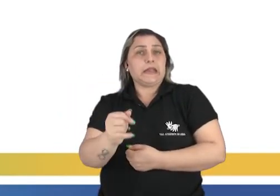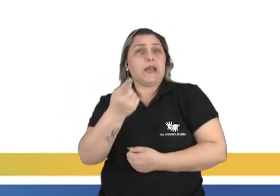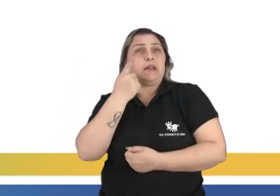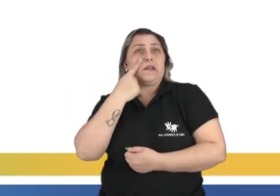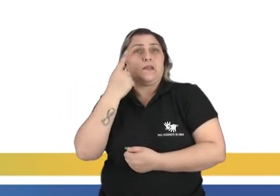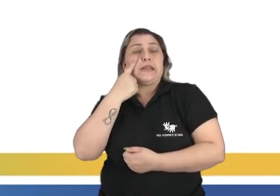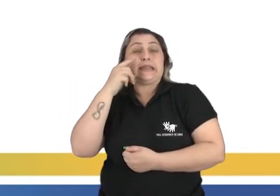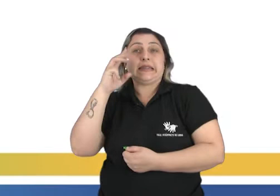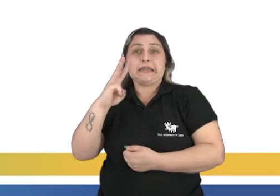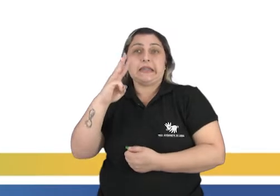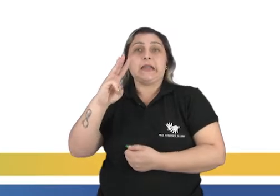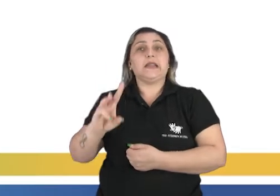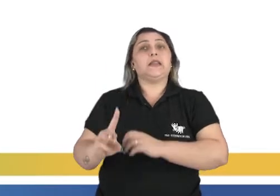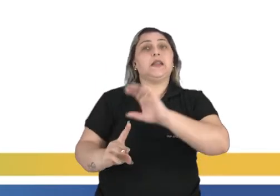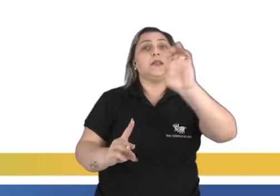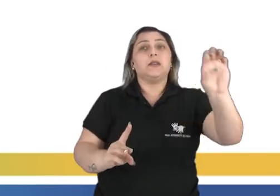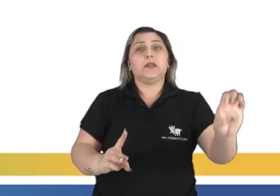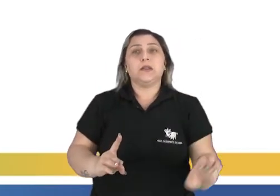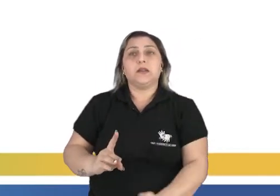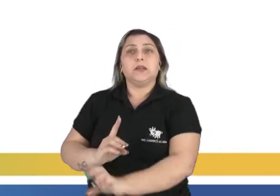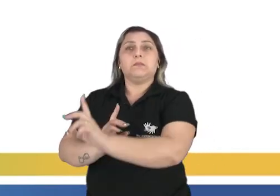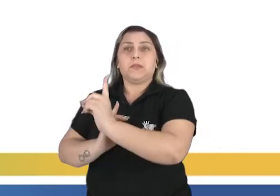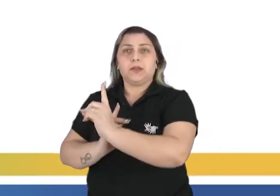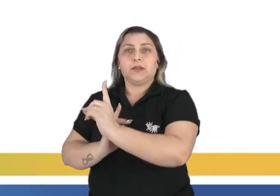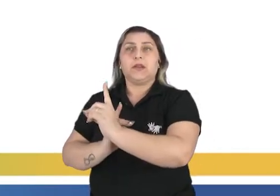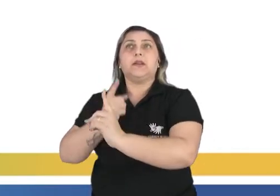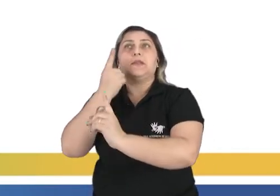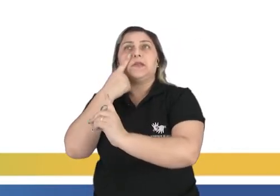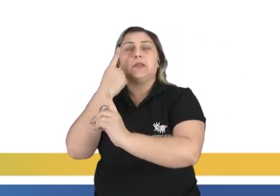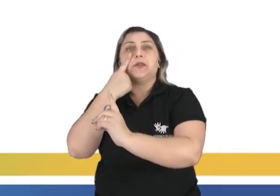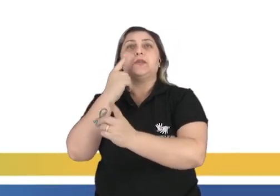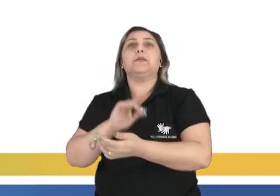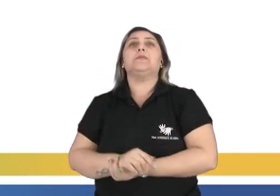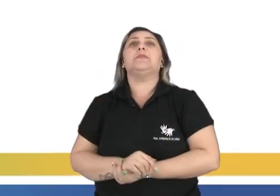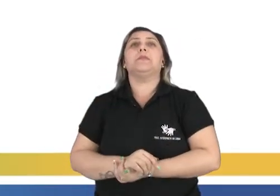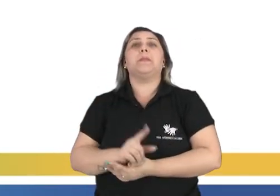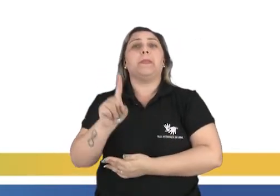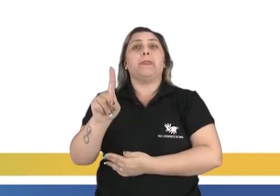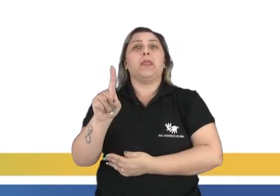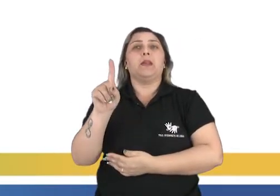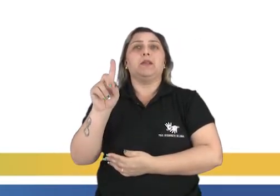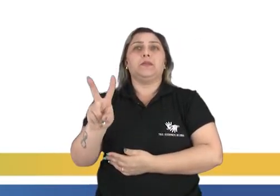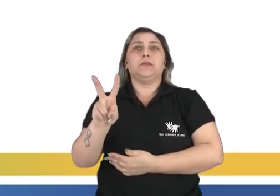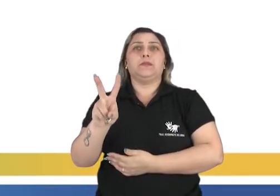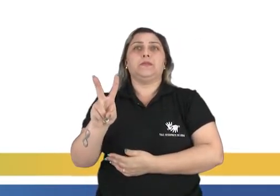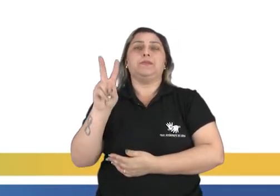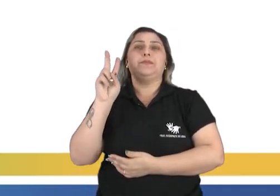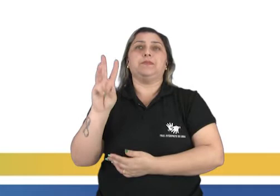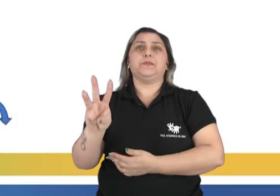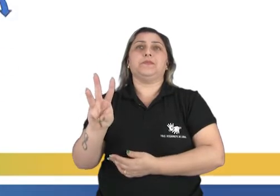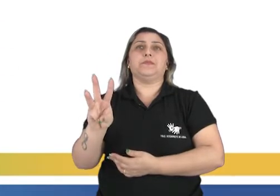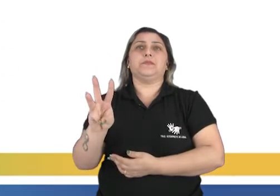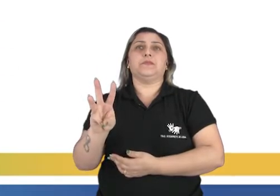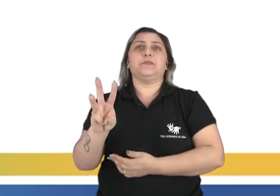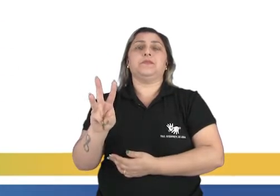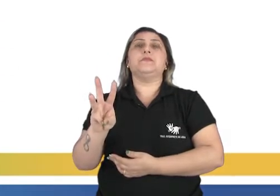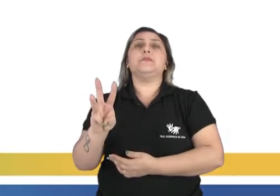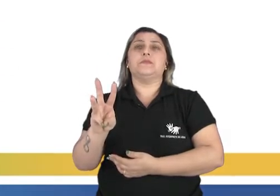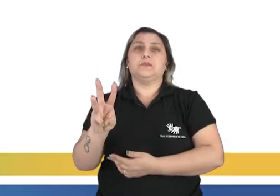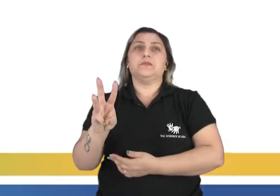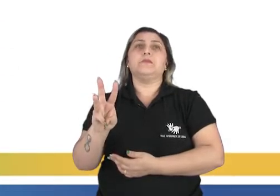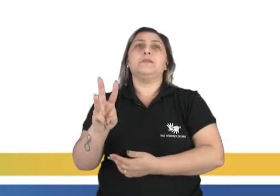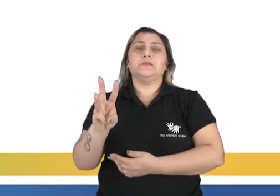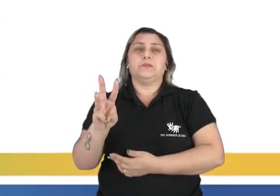olhar corretamente, vamos pular 3 casas para a direita. Veja, vou pular aqui 1, 2,